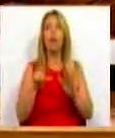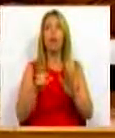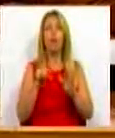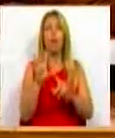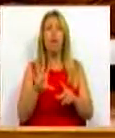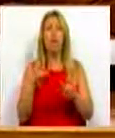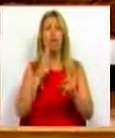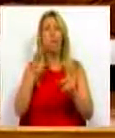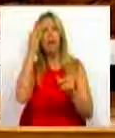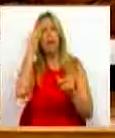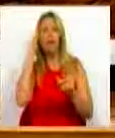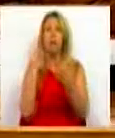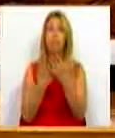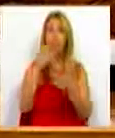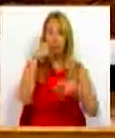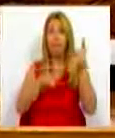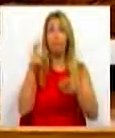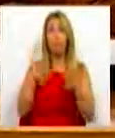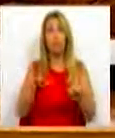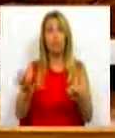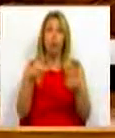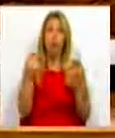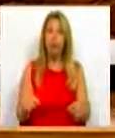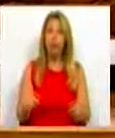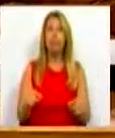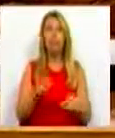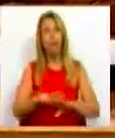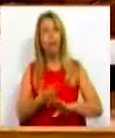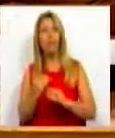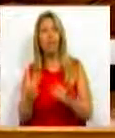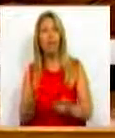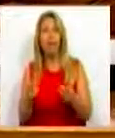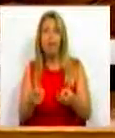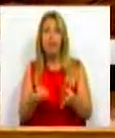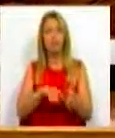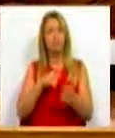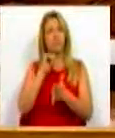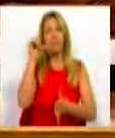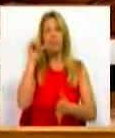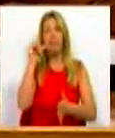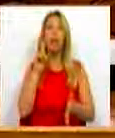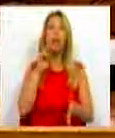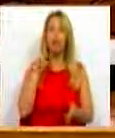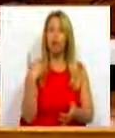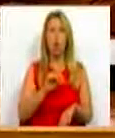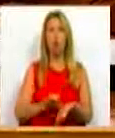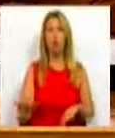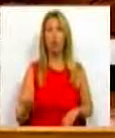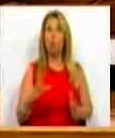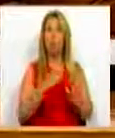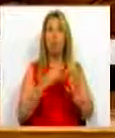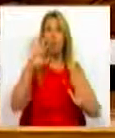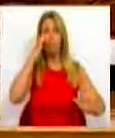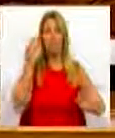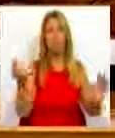capacitação, ativação das pessoas que estão nesta situação. Este será sempre, e esta é uma garantia de que não abdicamos, um modelo que não vai pôr em causa,